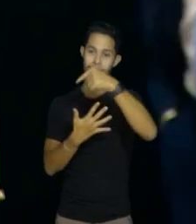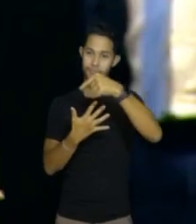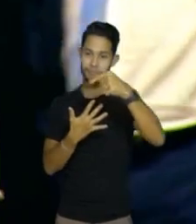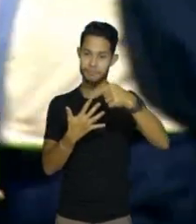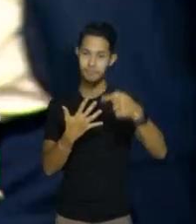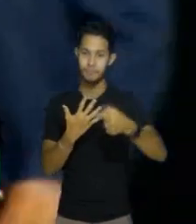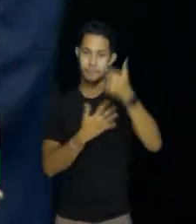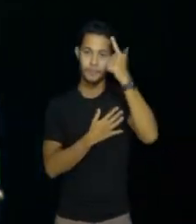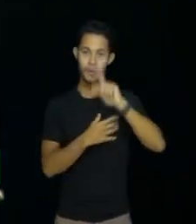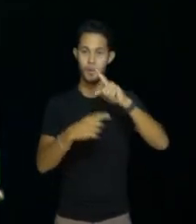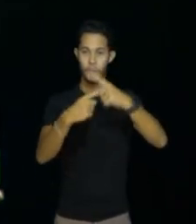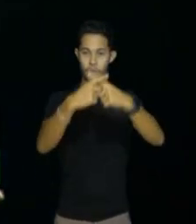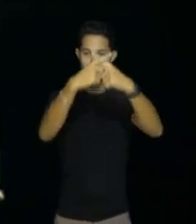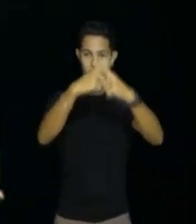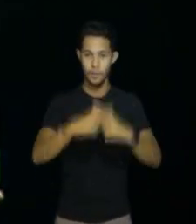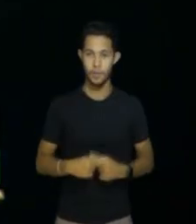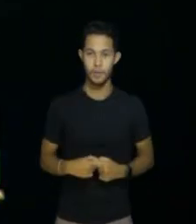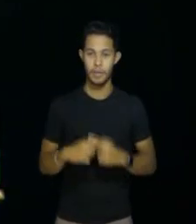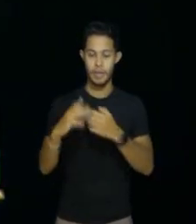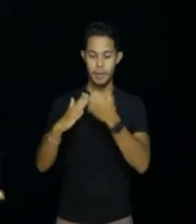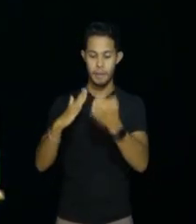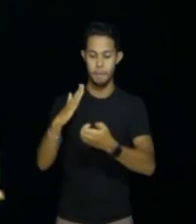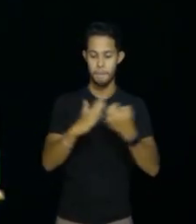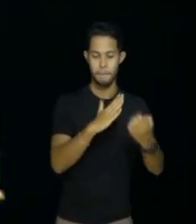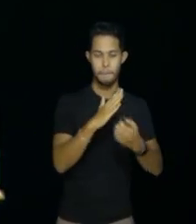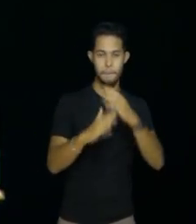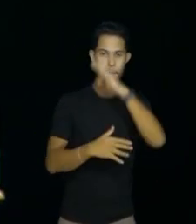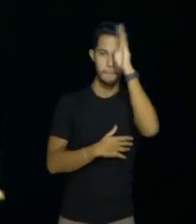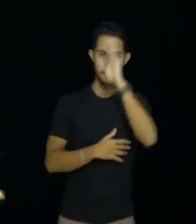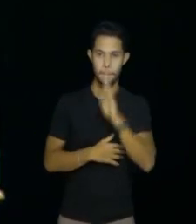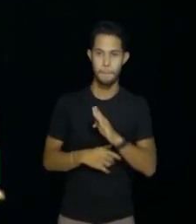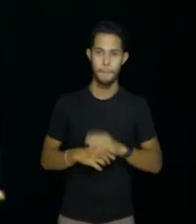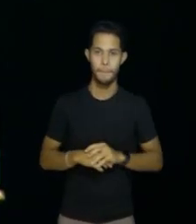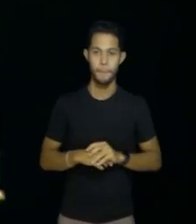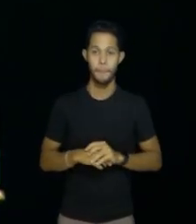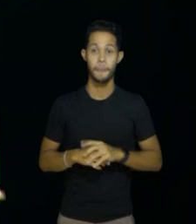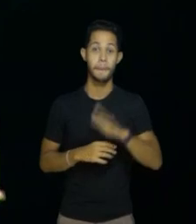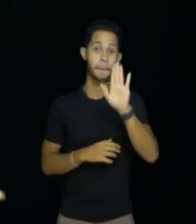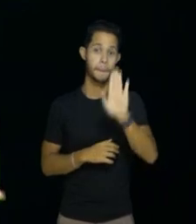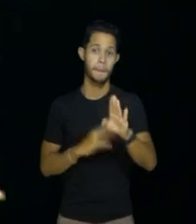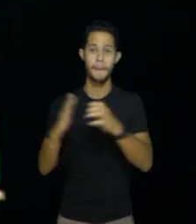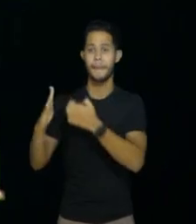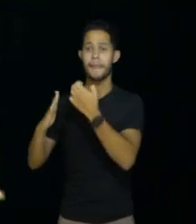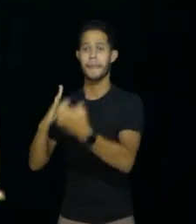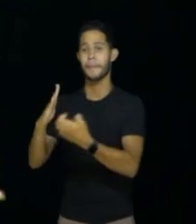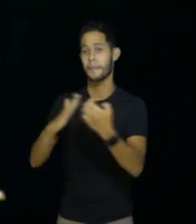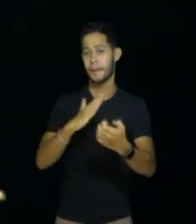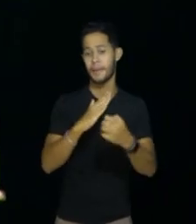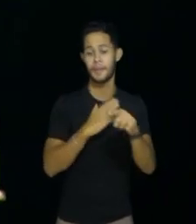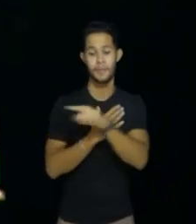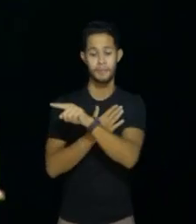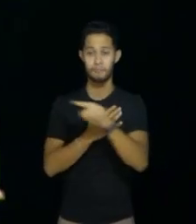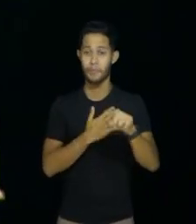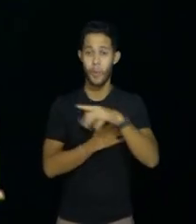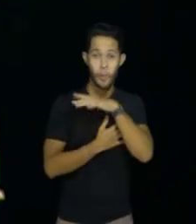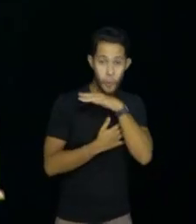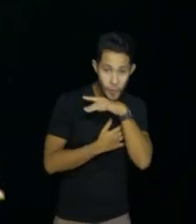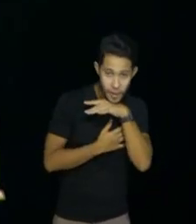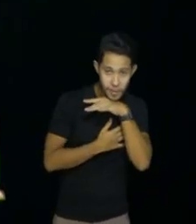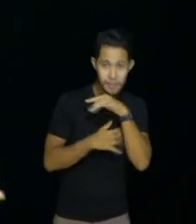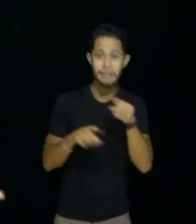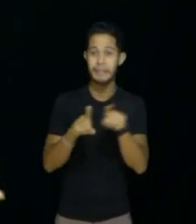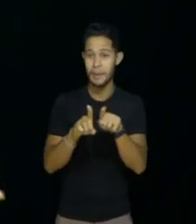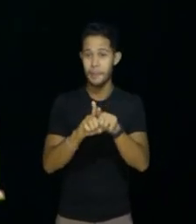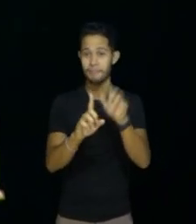competitividade das empresas brasileiras. E quando as empresas vão mal, o trabalhador vai mal. O consumo